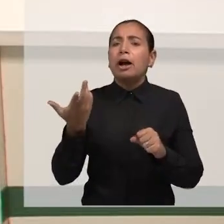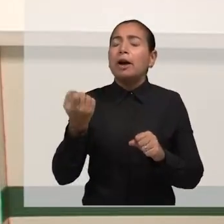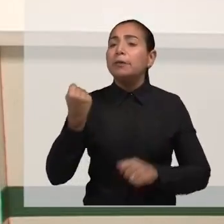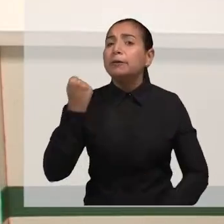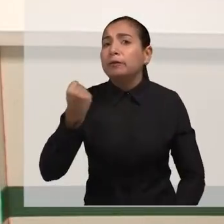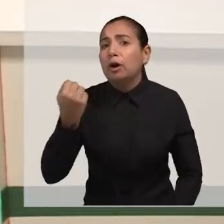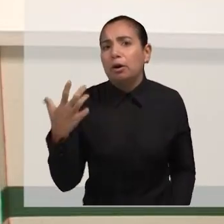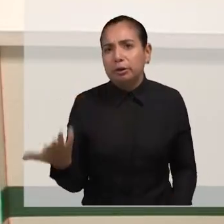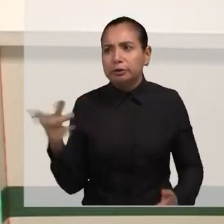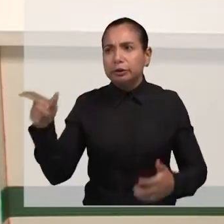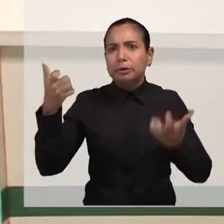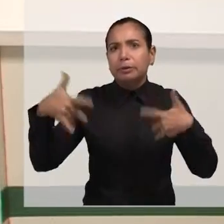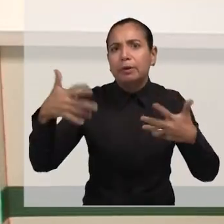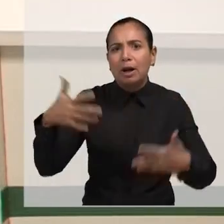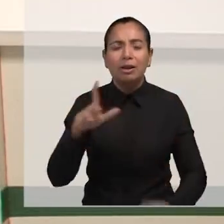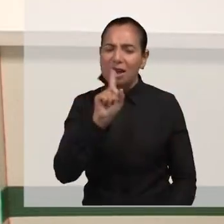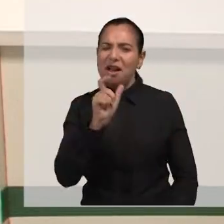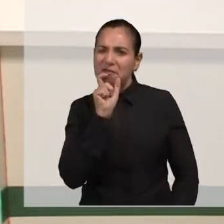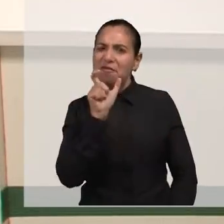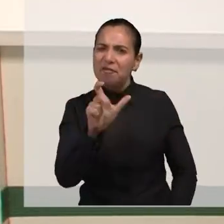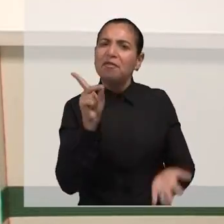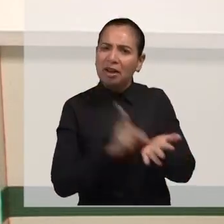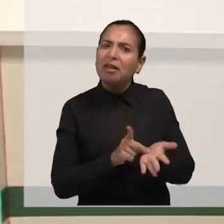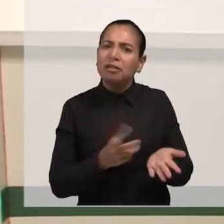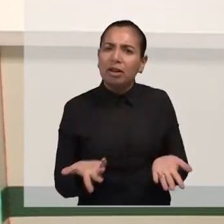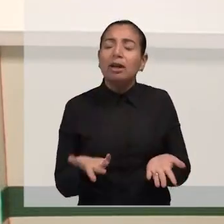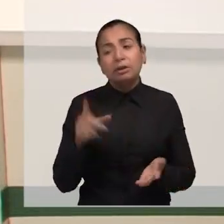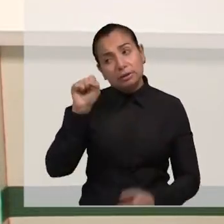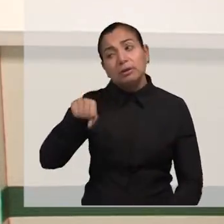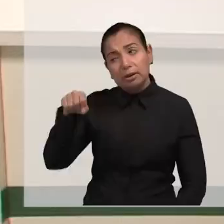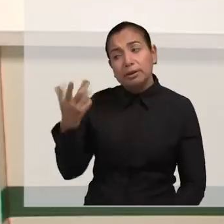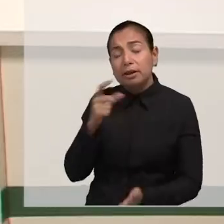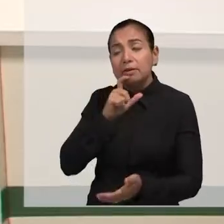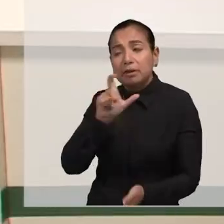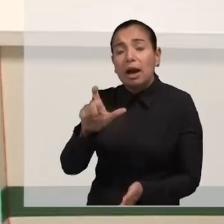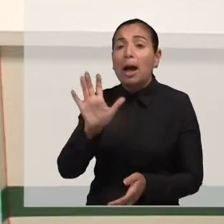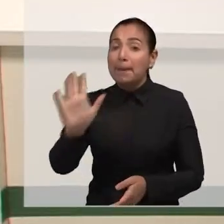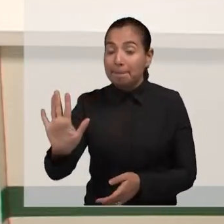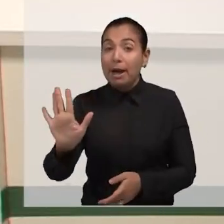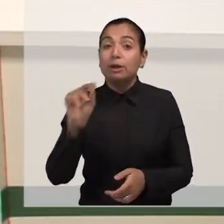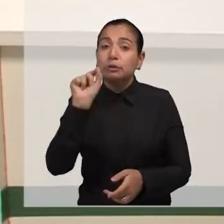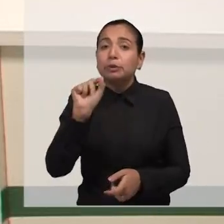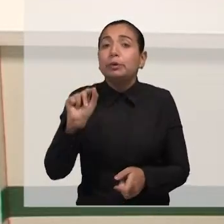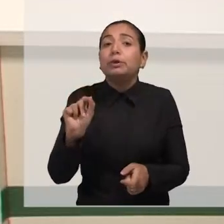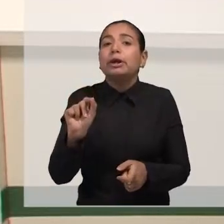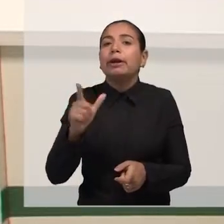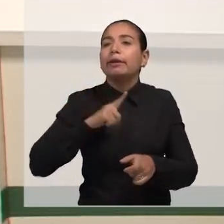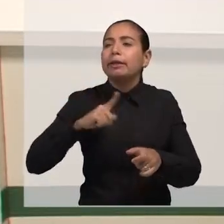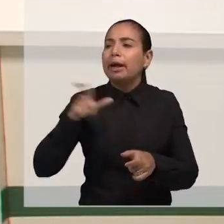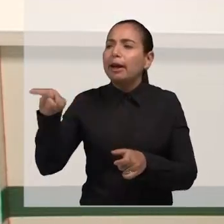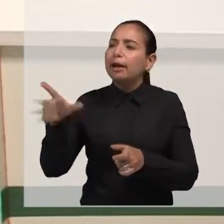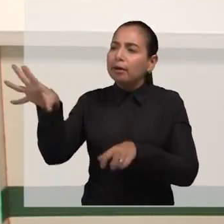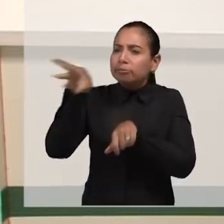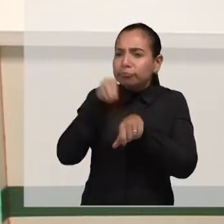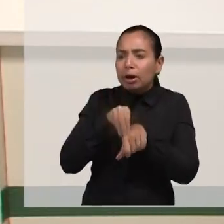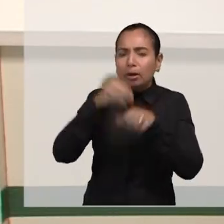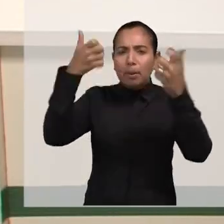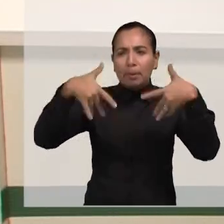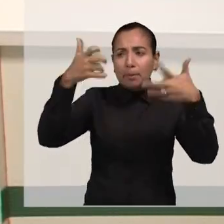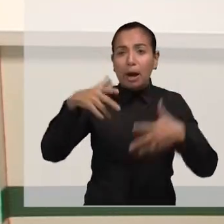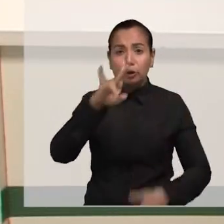que acontece? Não, ele disse um palavrão mesmo. Ele disse palavrão, mas aí o que acontece? Aí quando você reproduz o discurso do dia